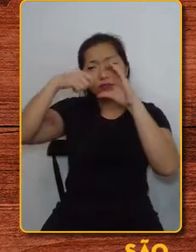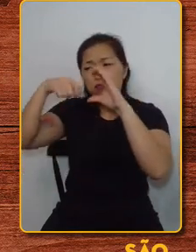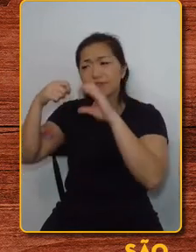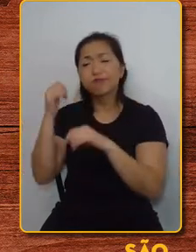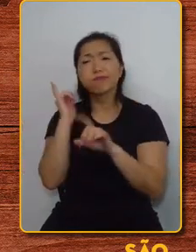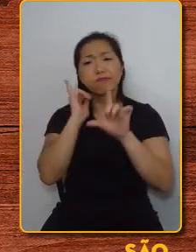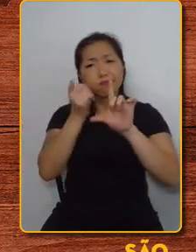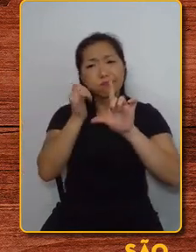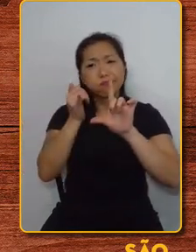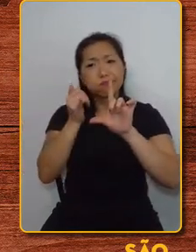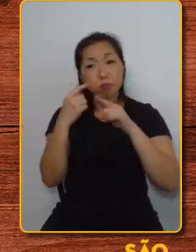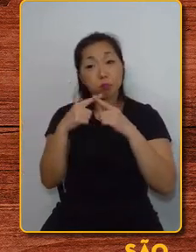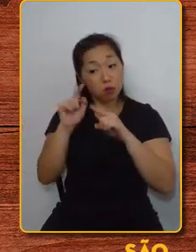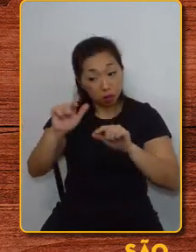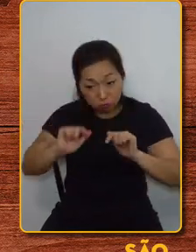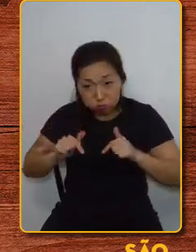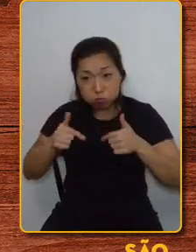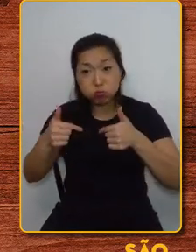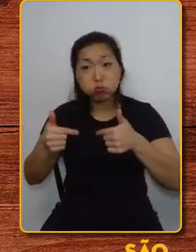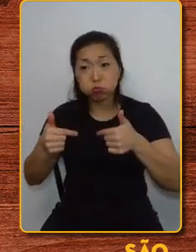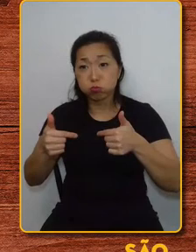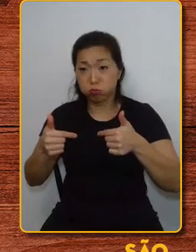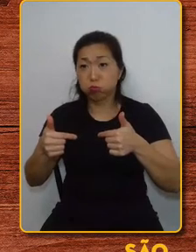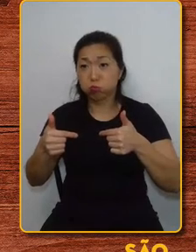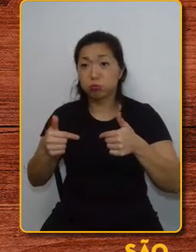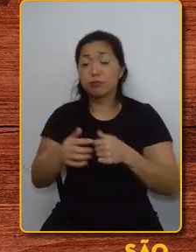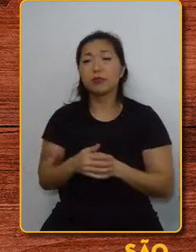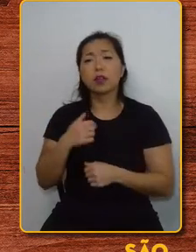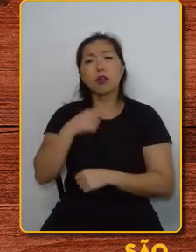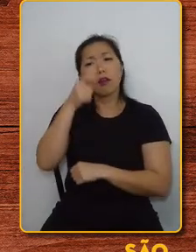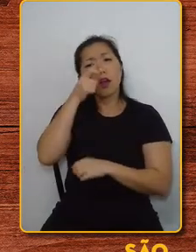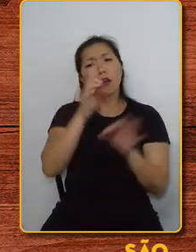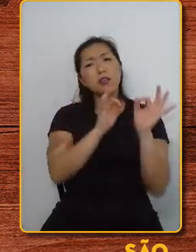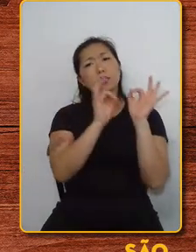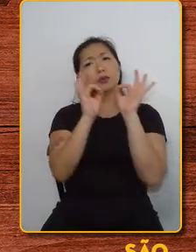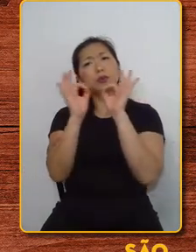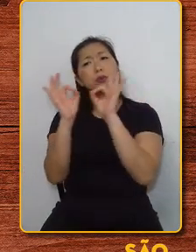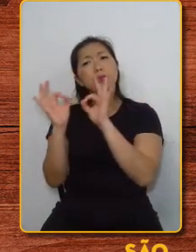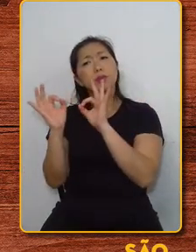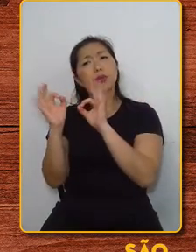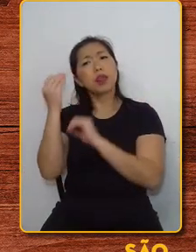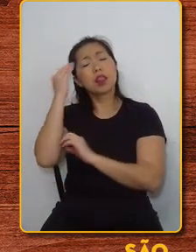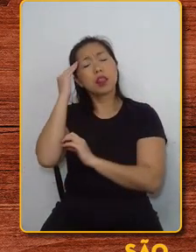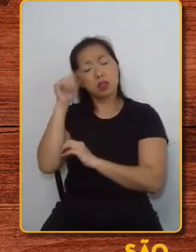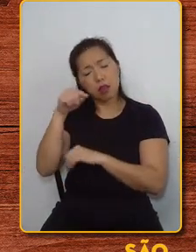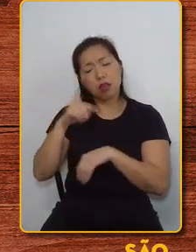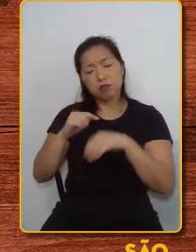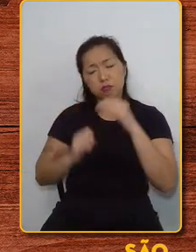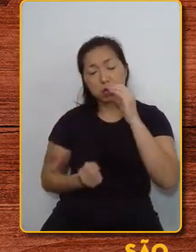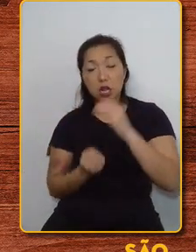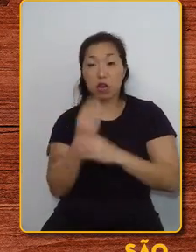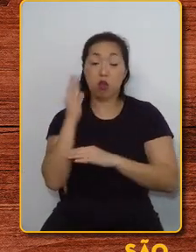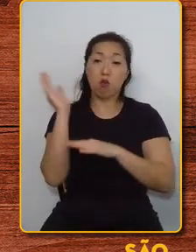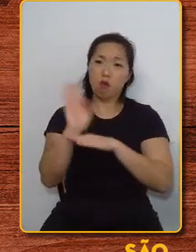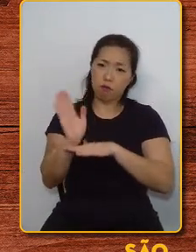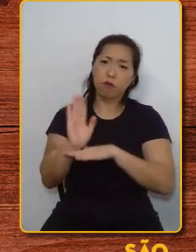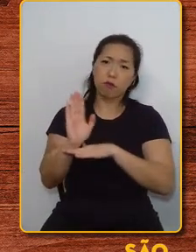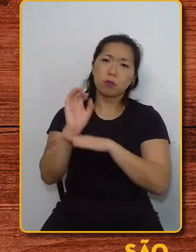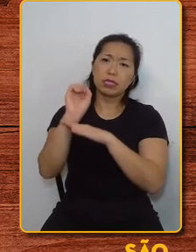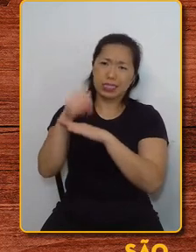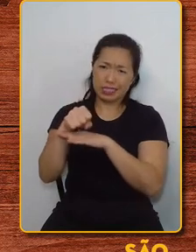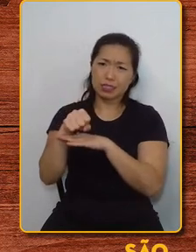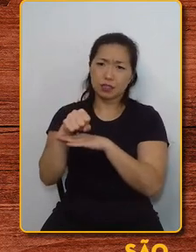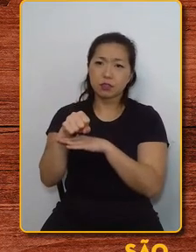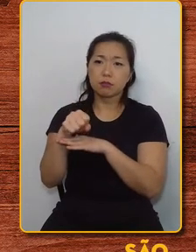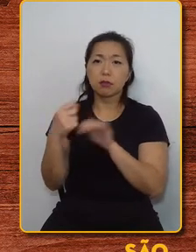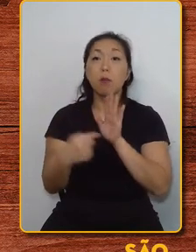engajado. E aí, vendo o filme, eu falei, bom, ele fez o filme, né? Primeiro para mostrar essa riqueza da